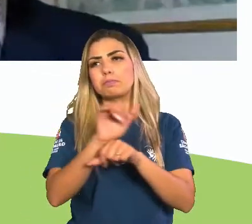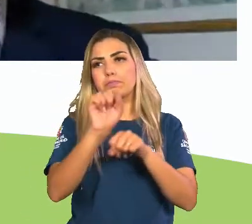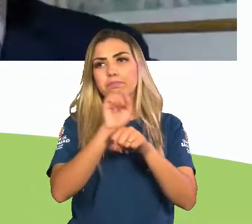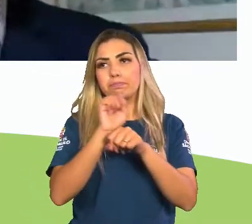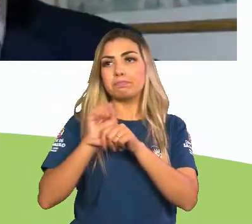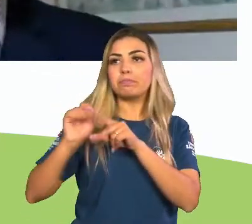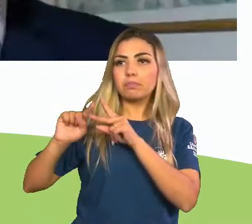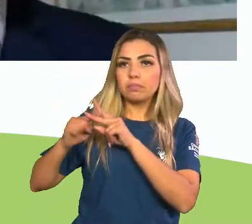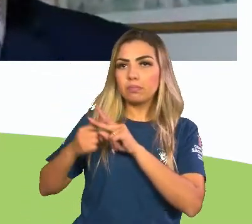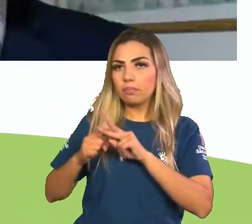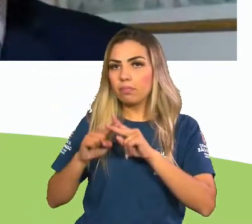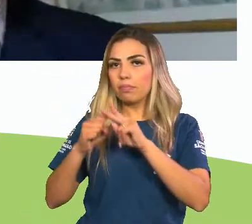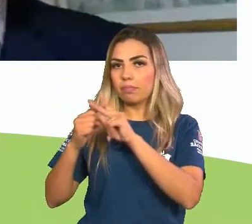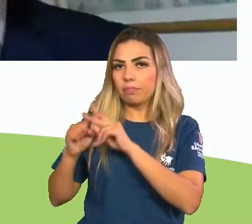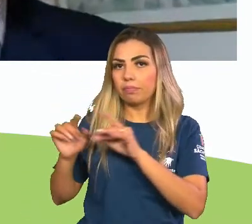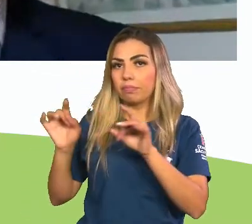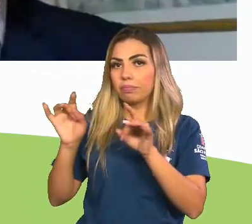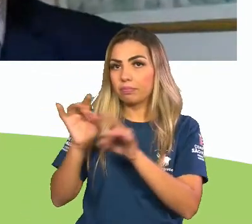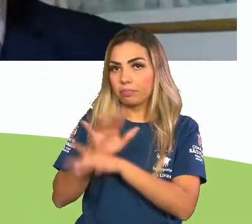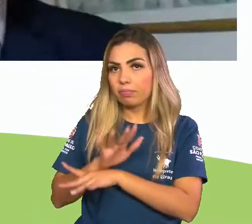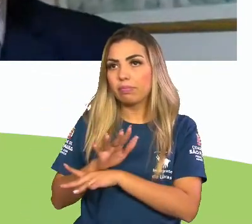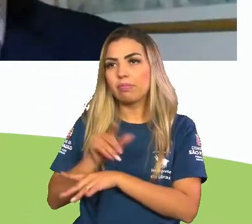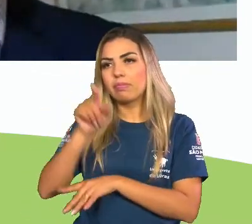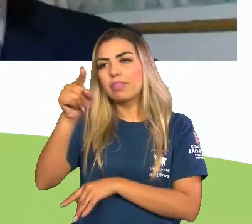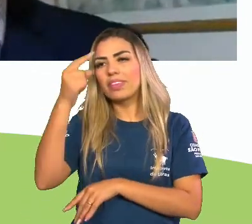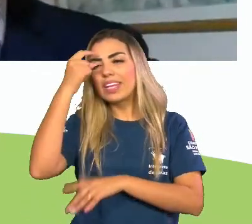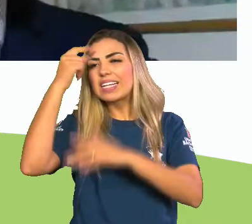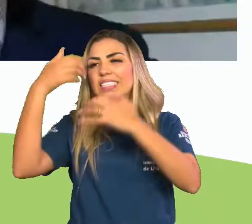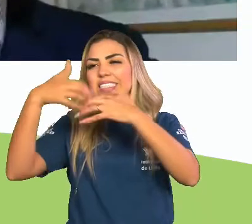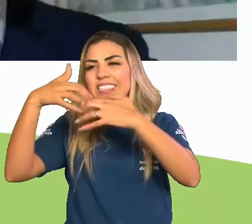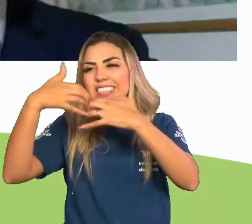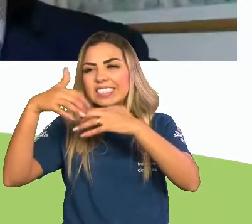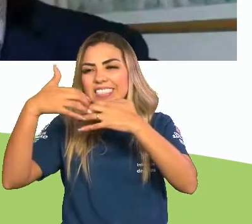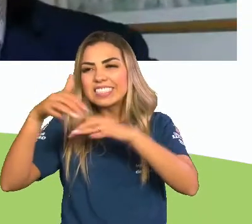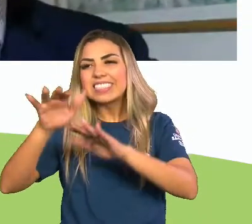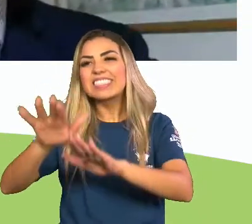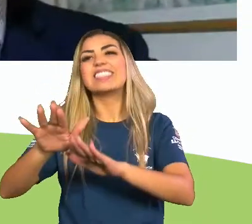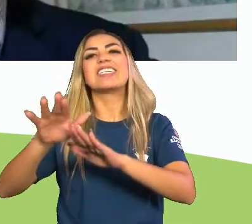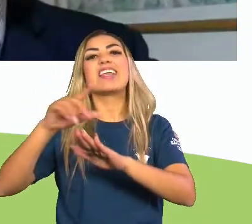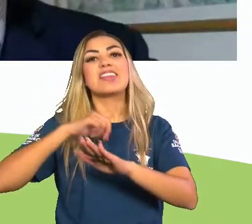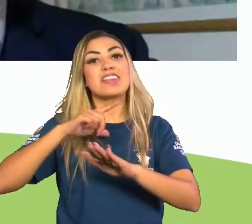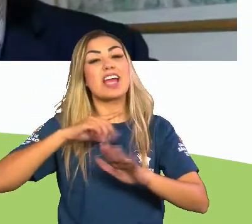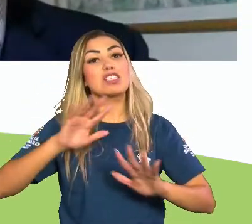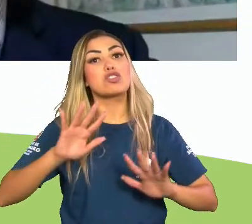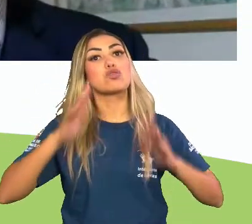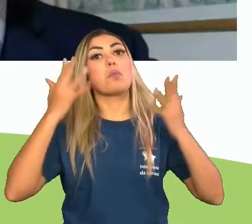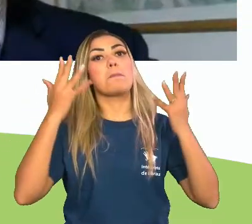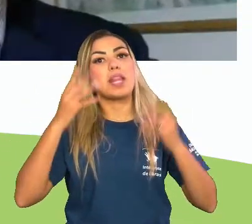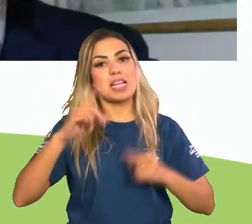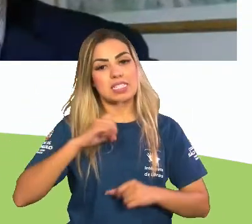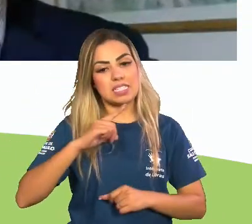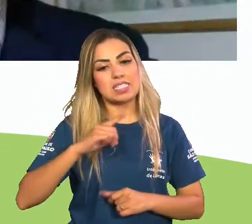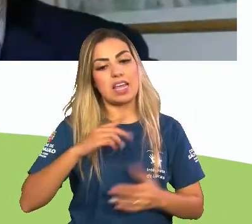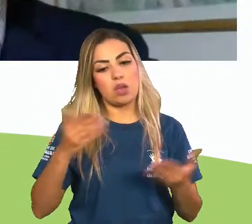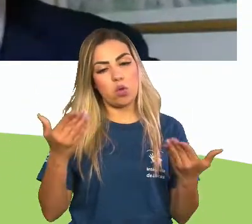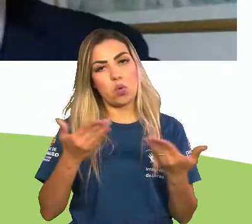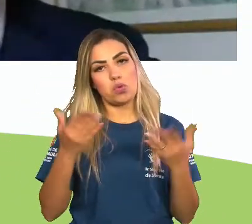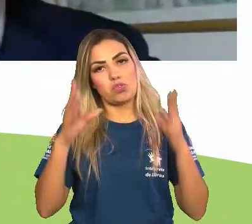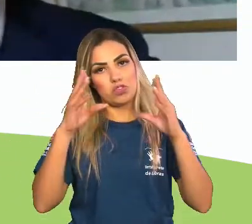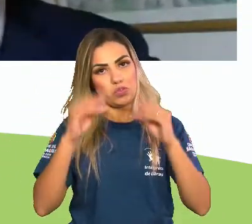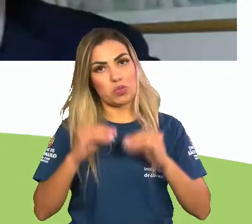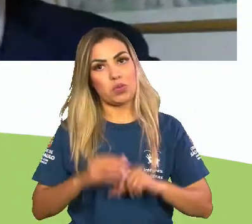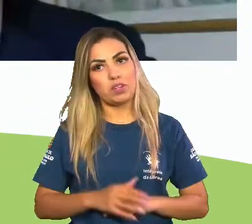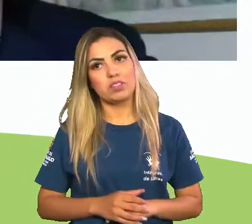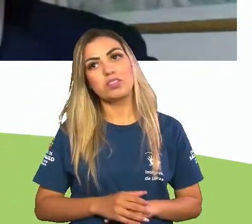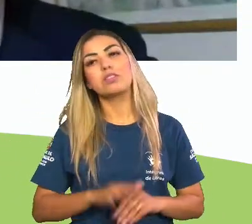eu já vou te deixar se preparando aí, porque a gente tem muitas surpresas para você essa noite. Então,